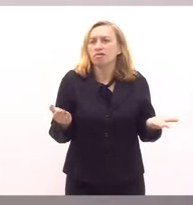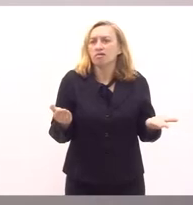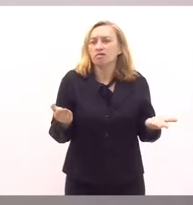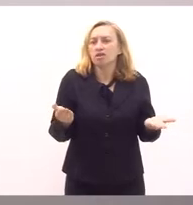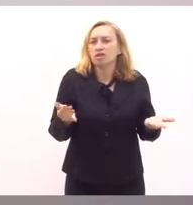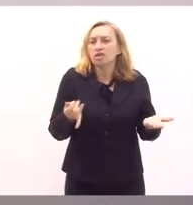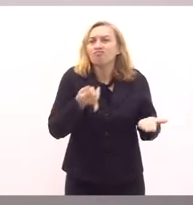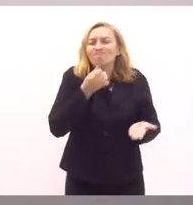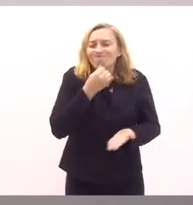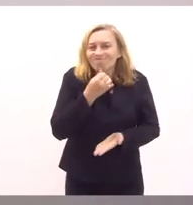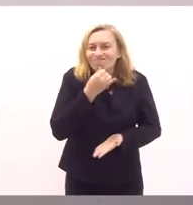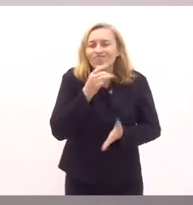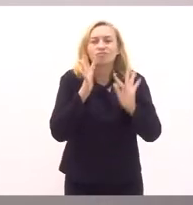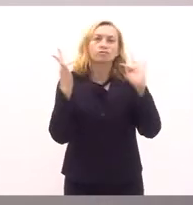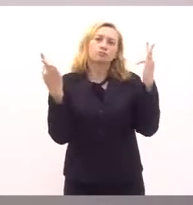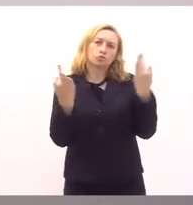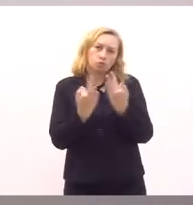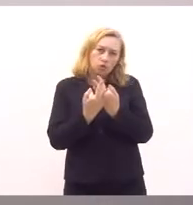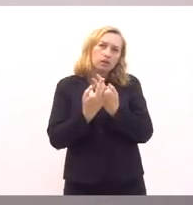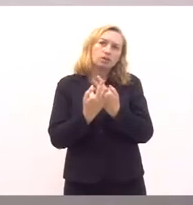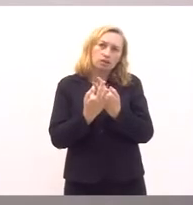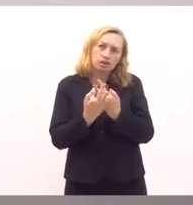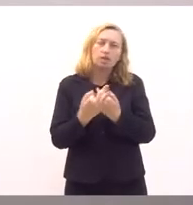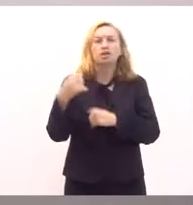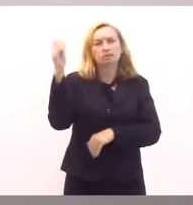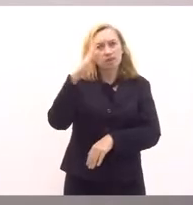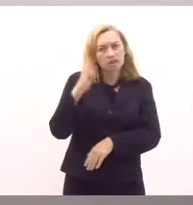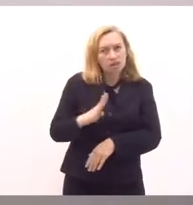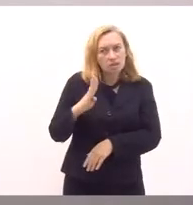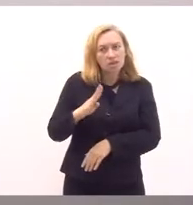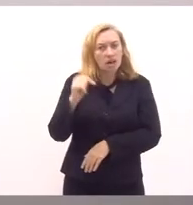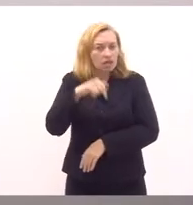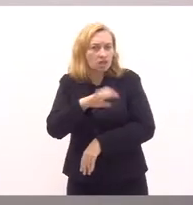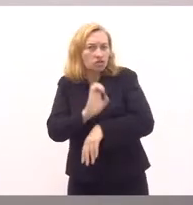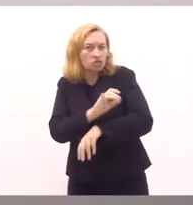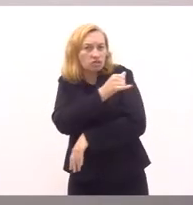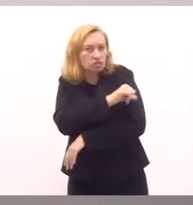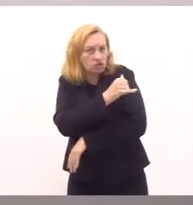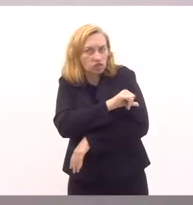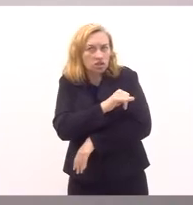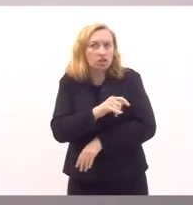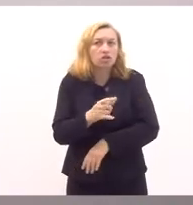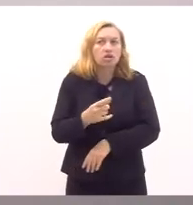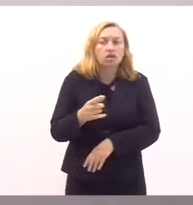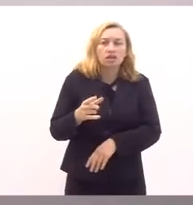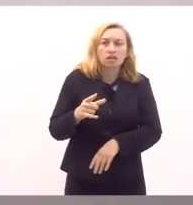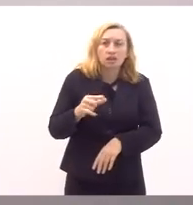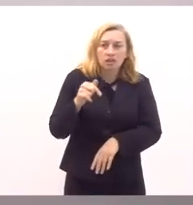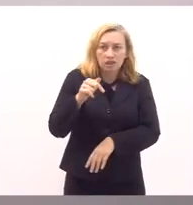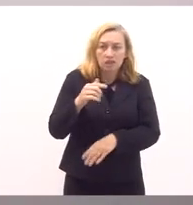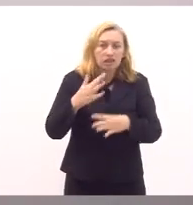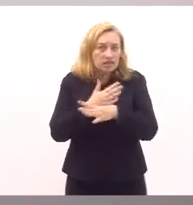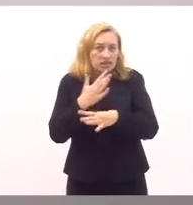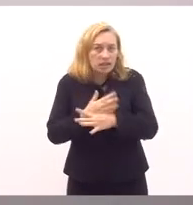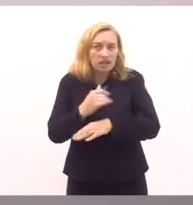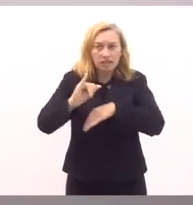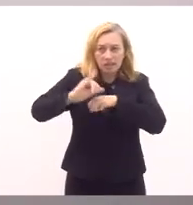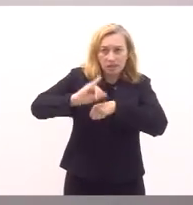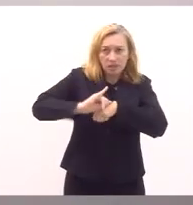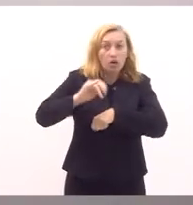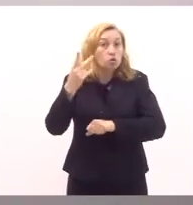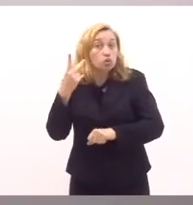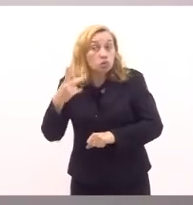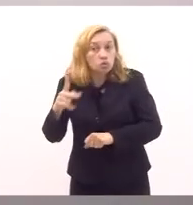danoso para as famílias, para as famílias brasileiras, e aqui no estado do Rio de Janeiro, onde a gente tem na cidade, na sua capital,